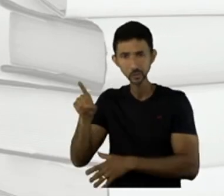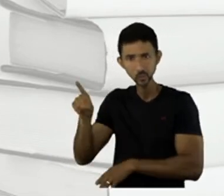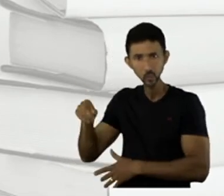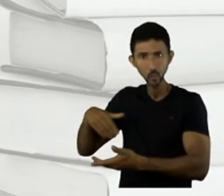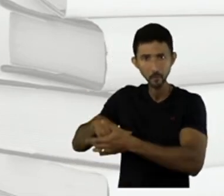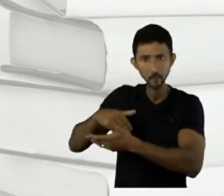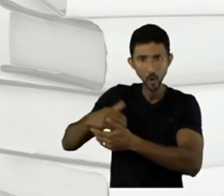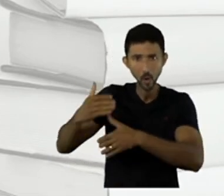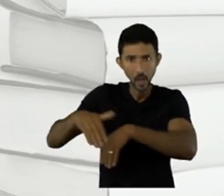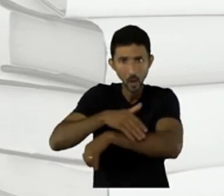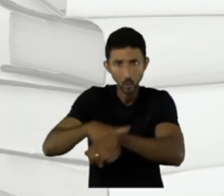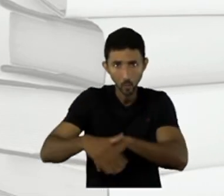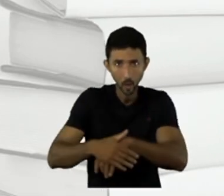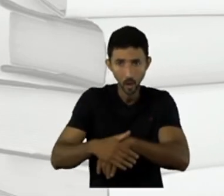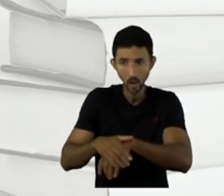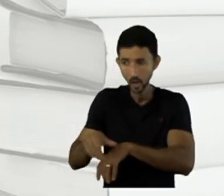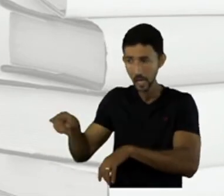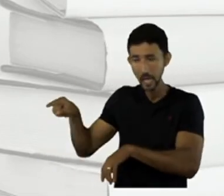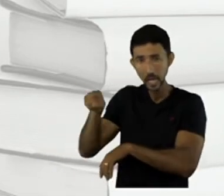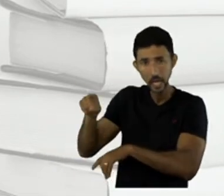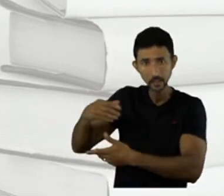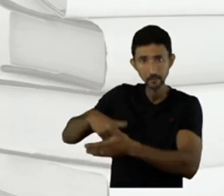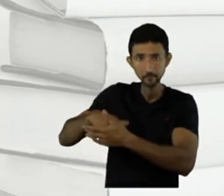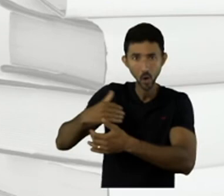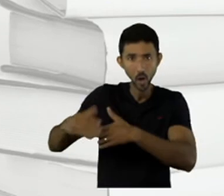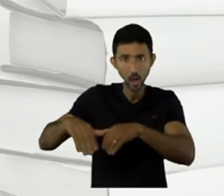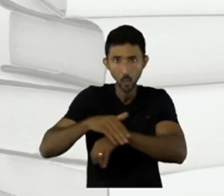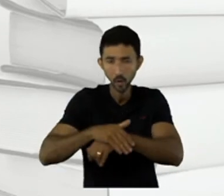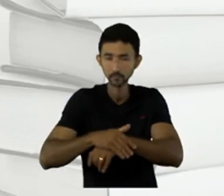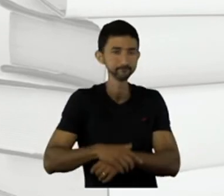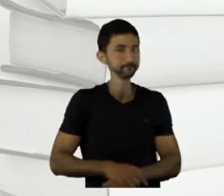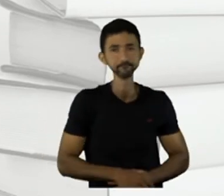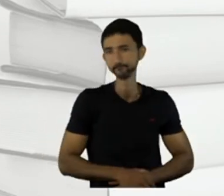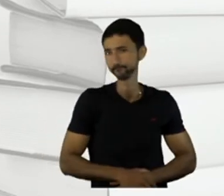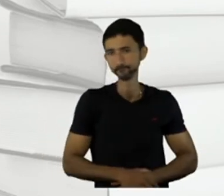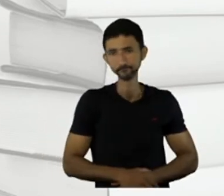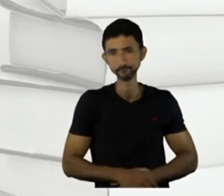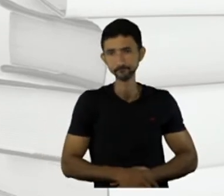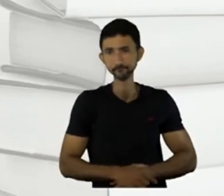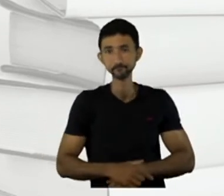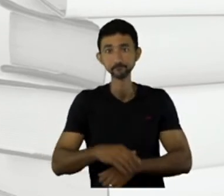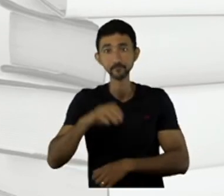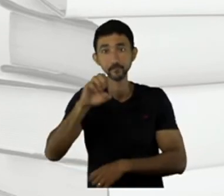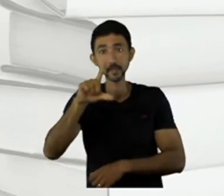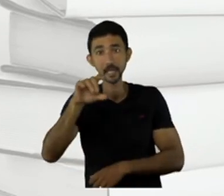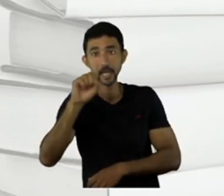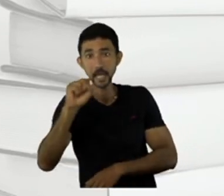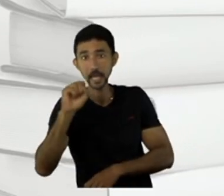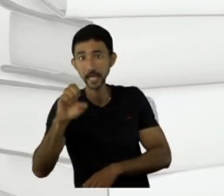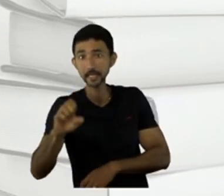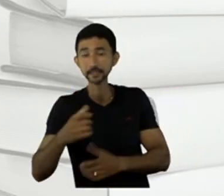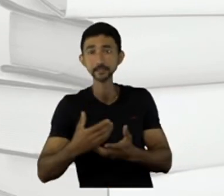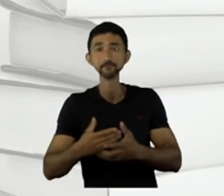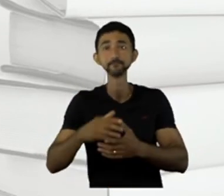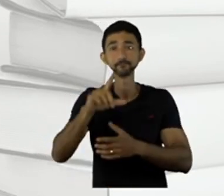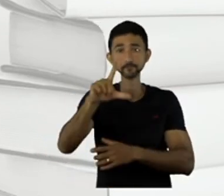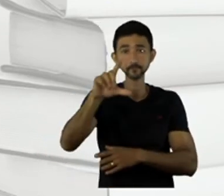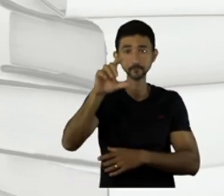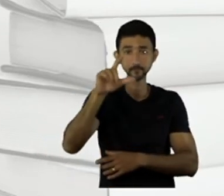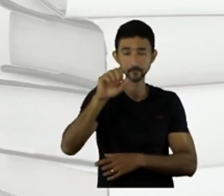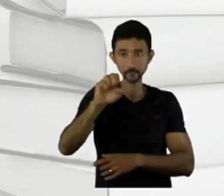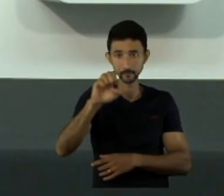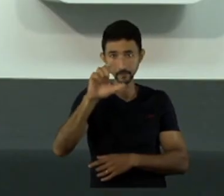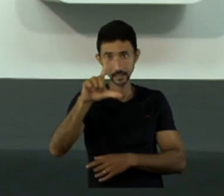na rua? Eles jogam bola na rua? Não, tem que ser eles jogam bola na